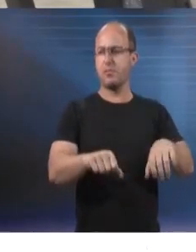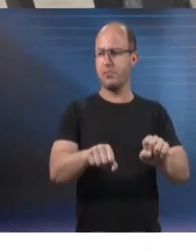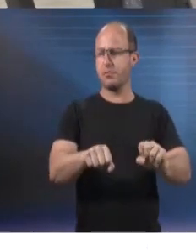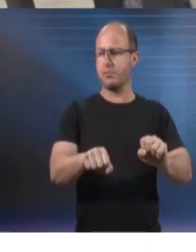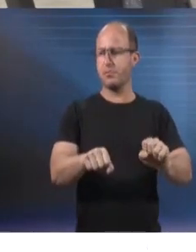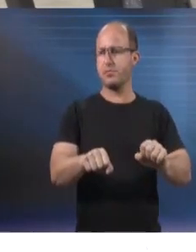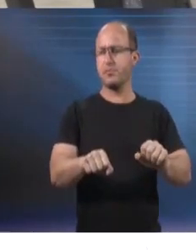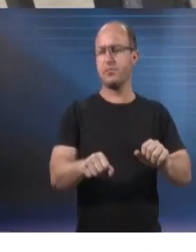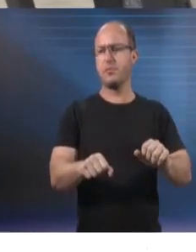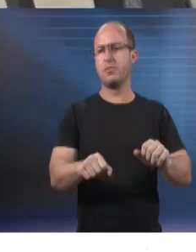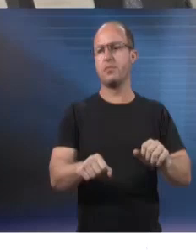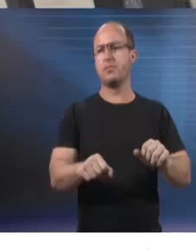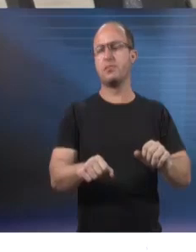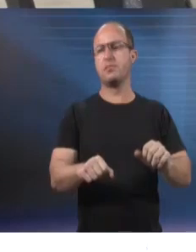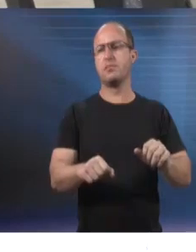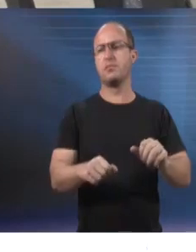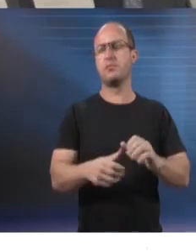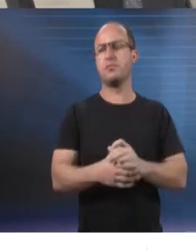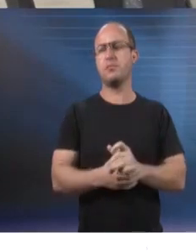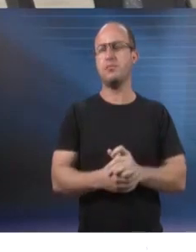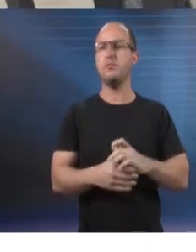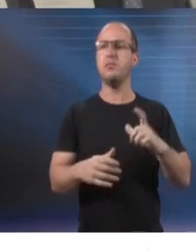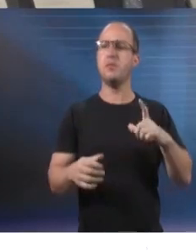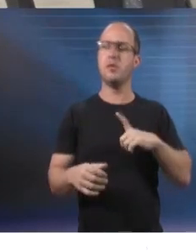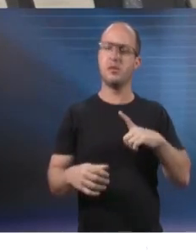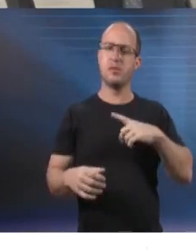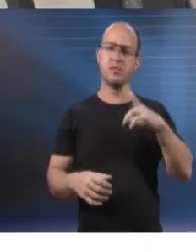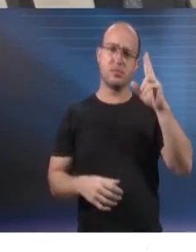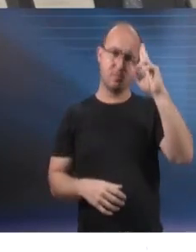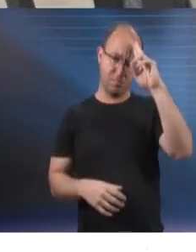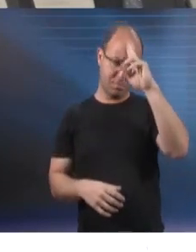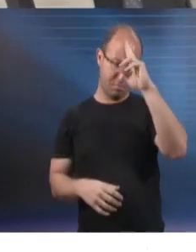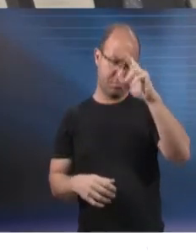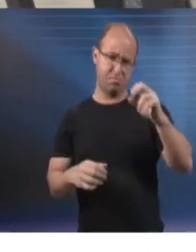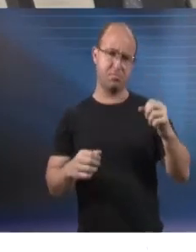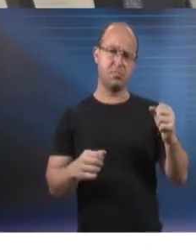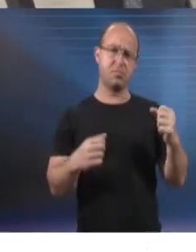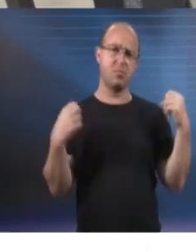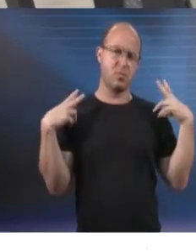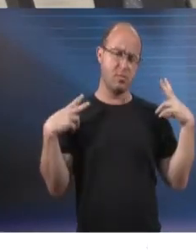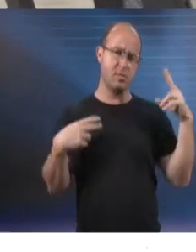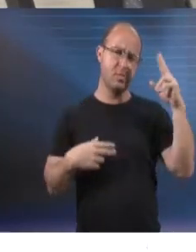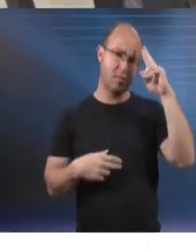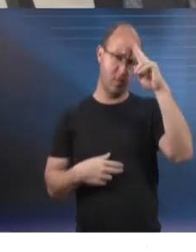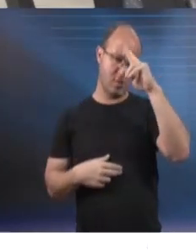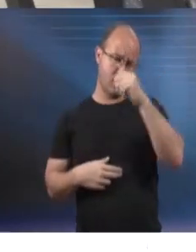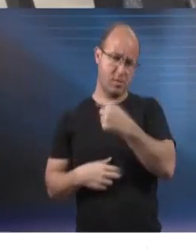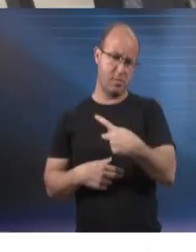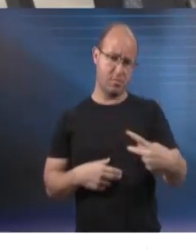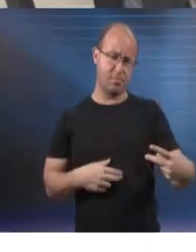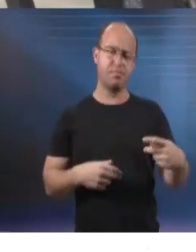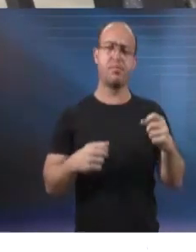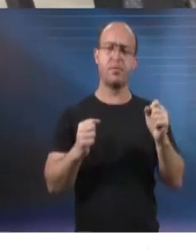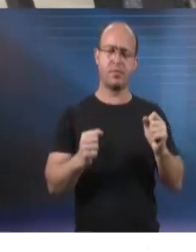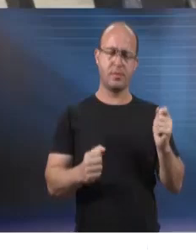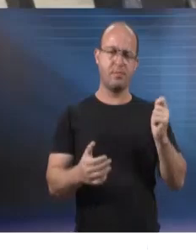isentos. Matéria de O Globo. Até os motoristas de aplicativos que têm uma vida tão sofrida vão pagar mais impostos.